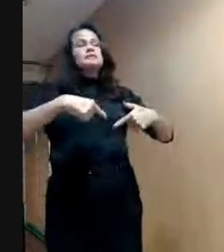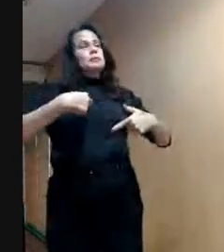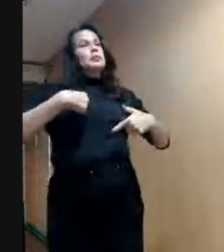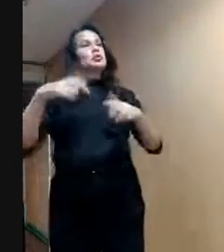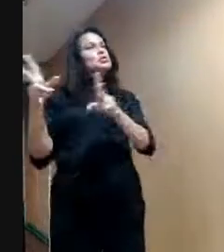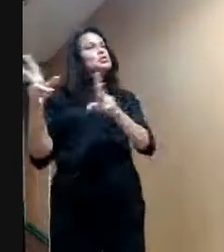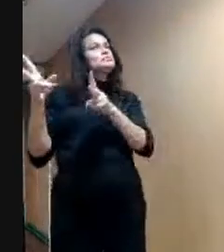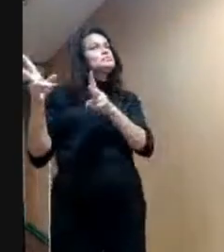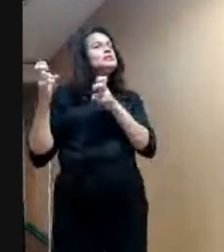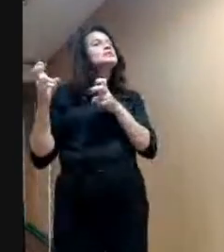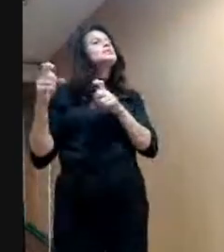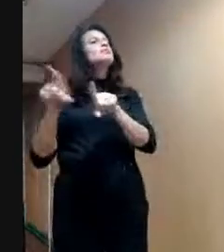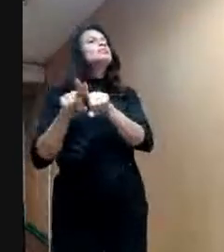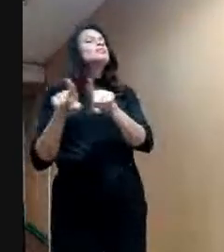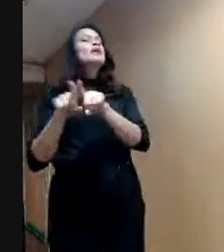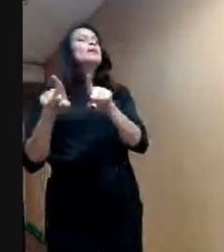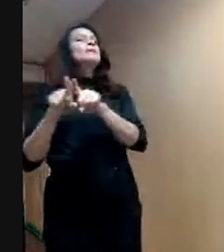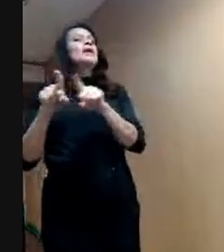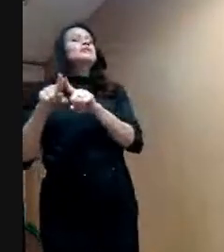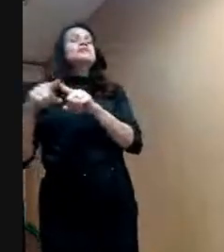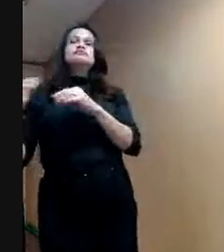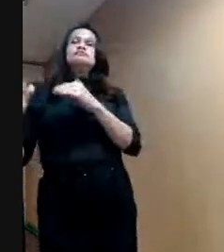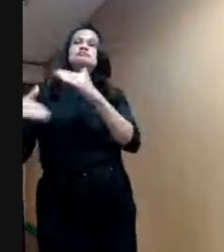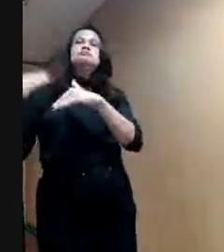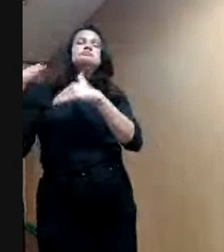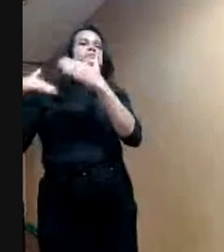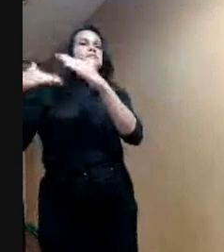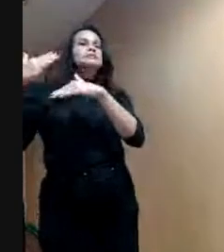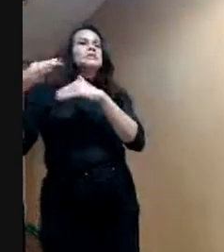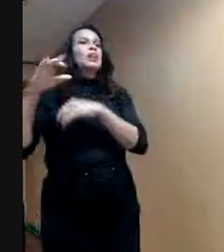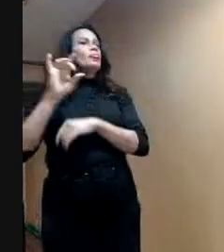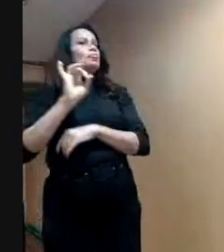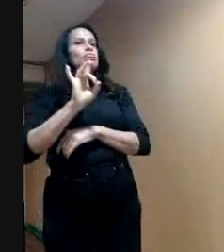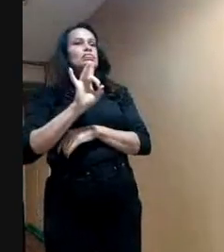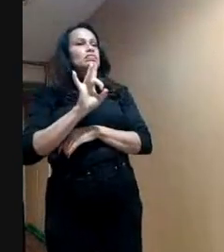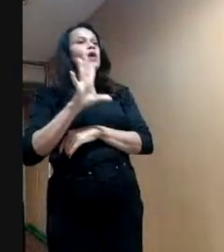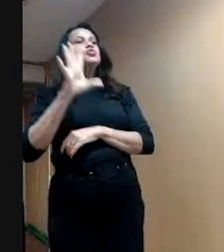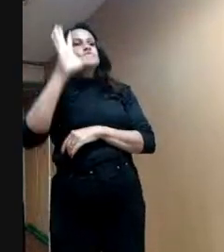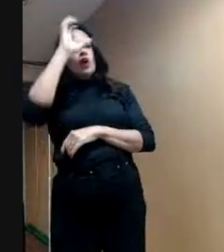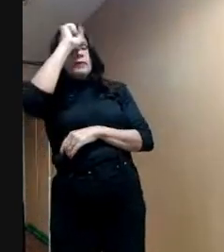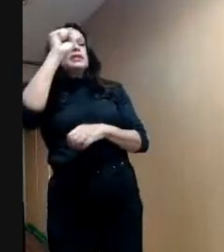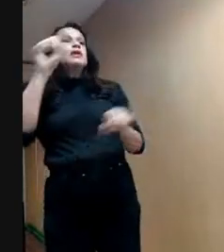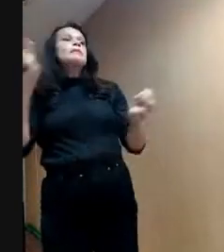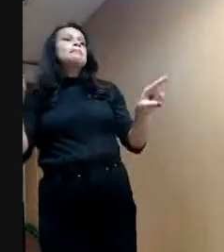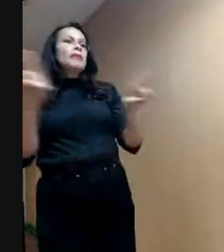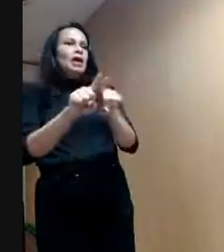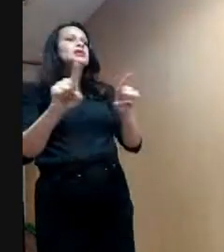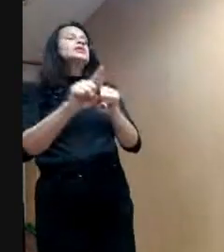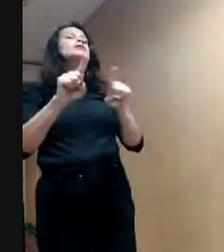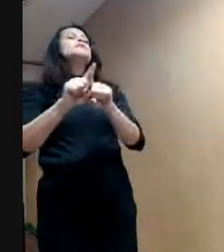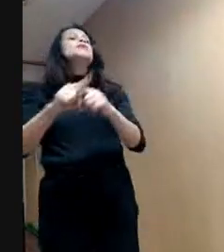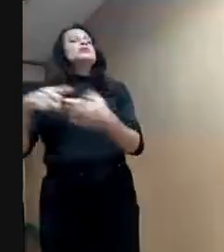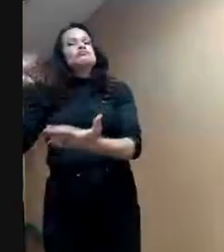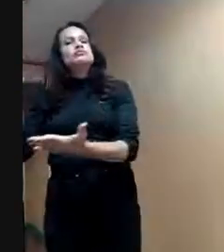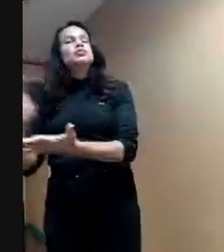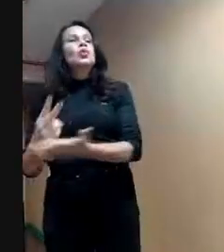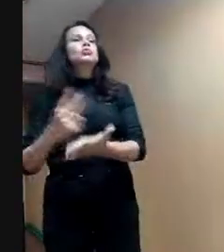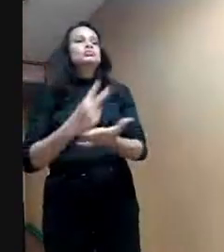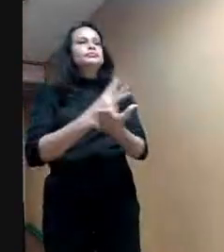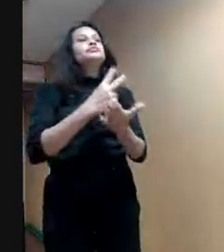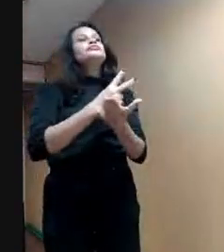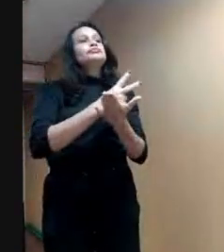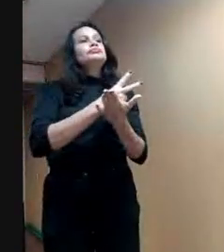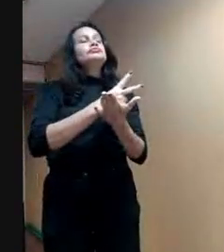também para o processo não só de aprender, mas também de reaprender e desaprender, porque isso também faz